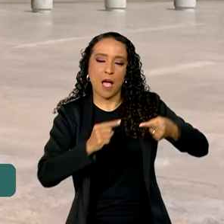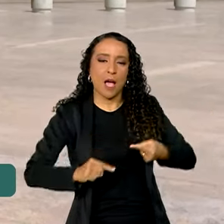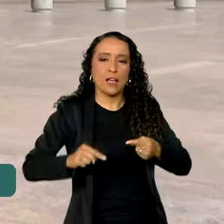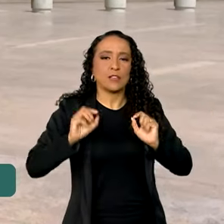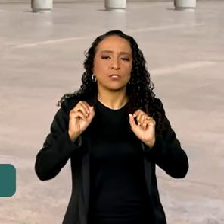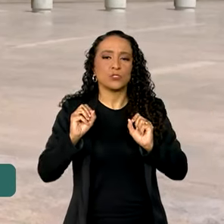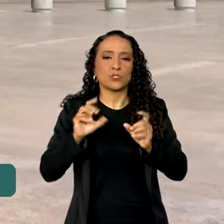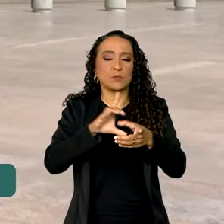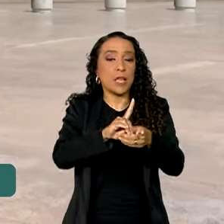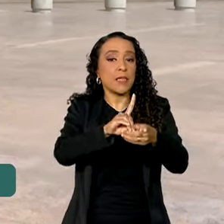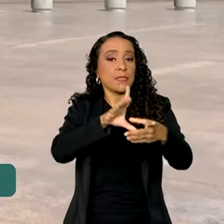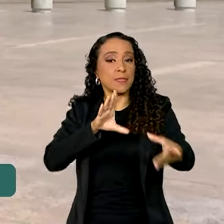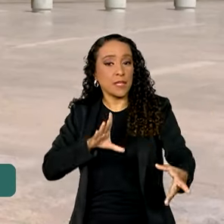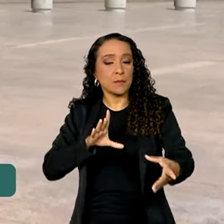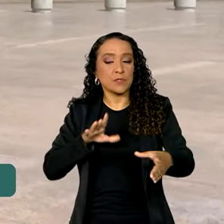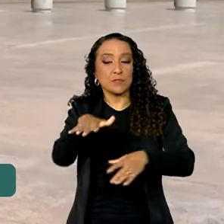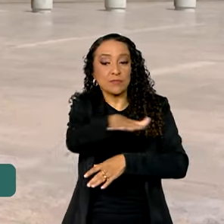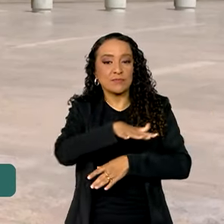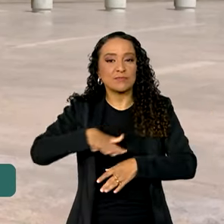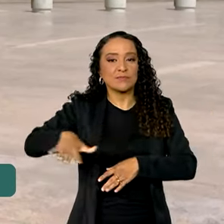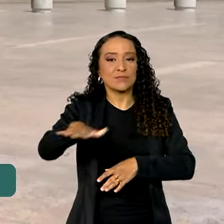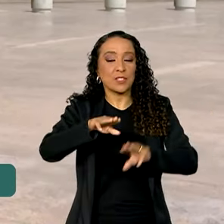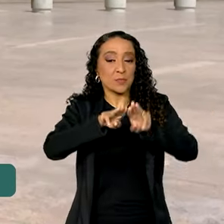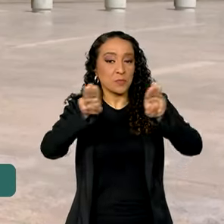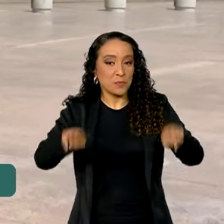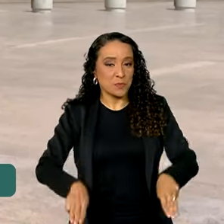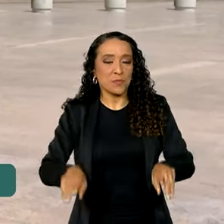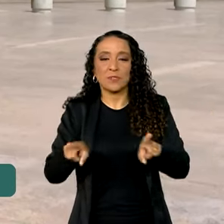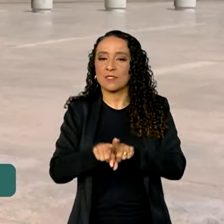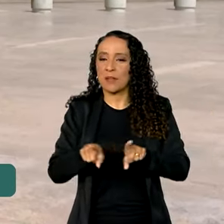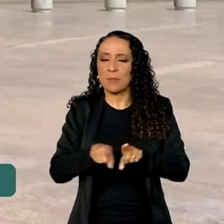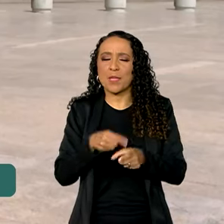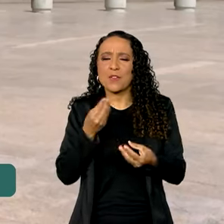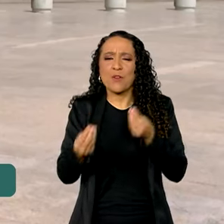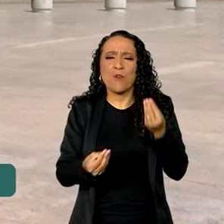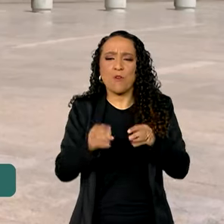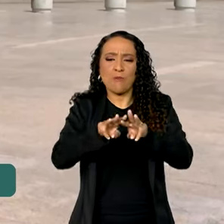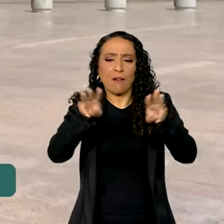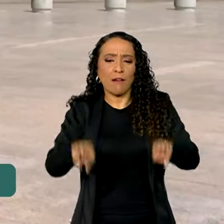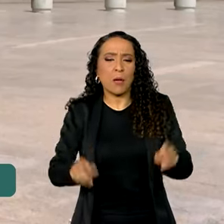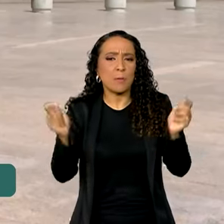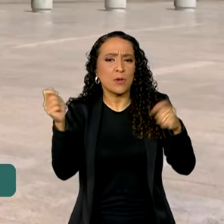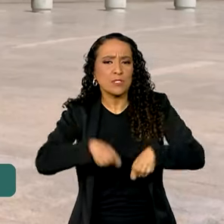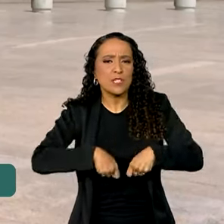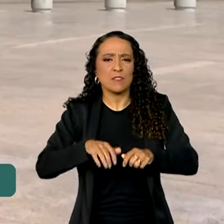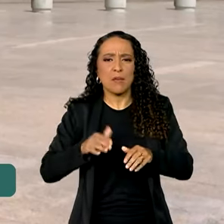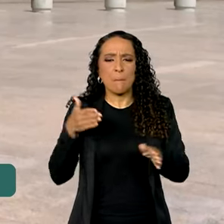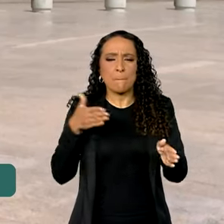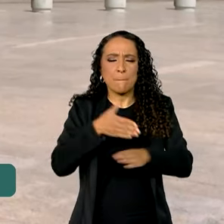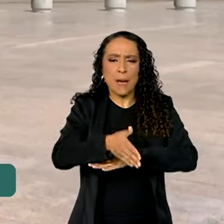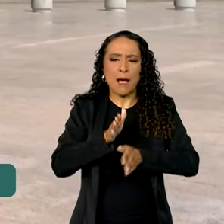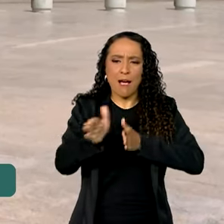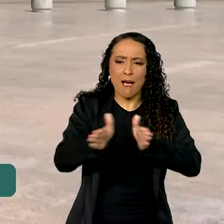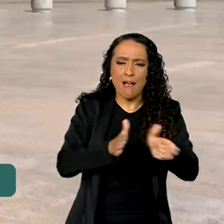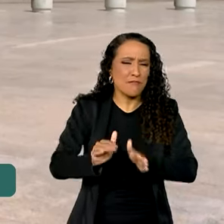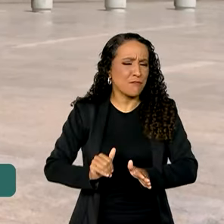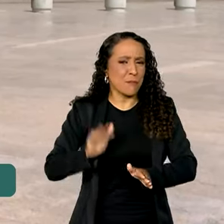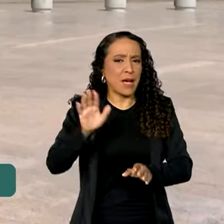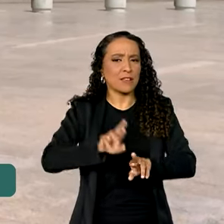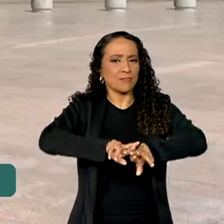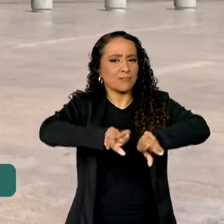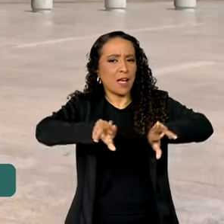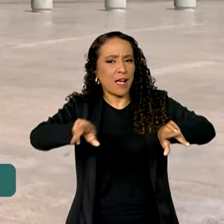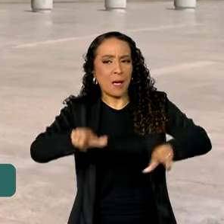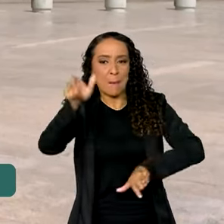a democratização do espaço dos museus e como os museus podem se tornar mais acessíveis às